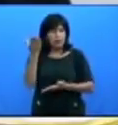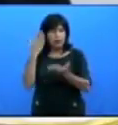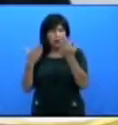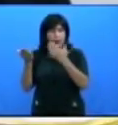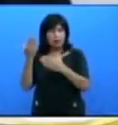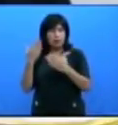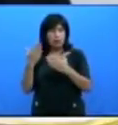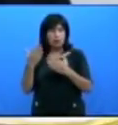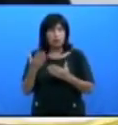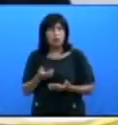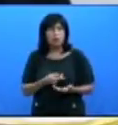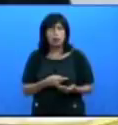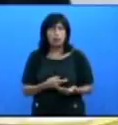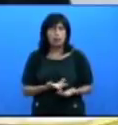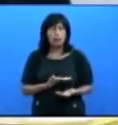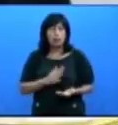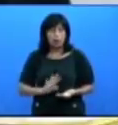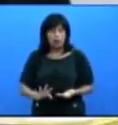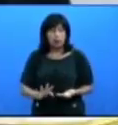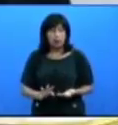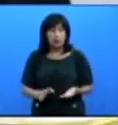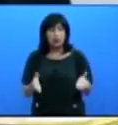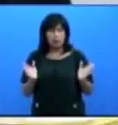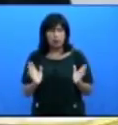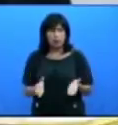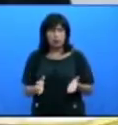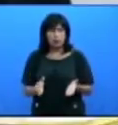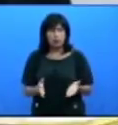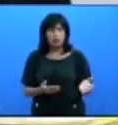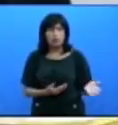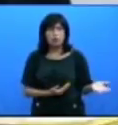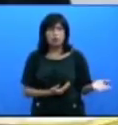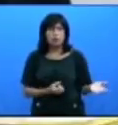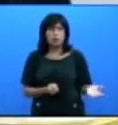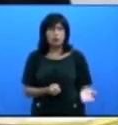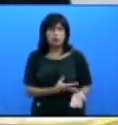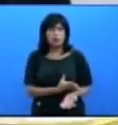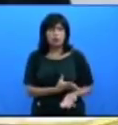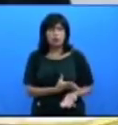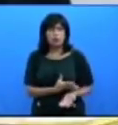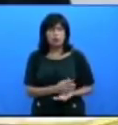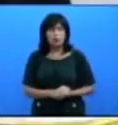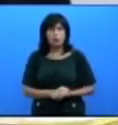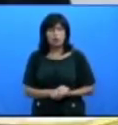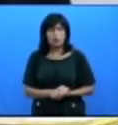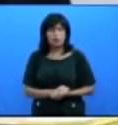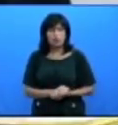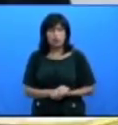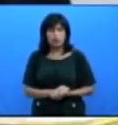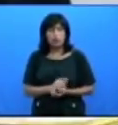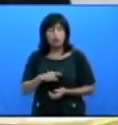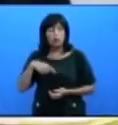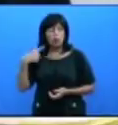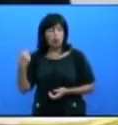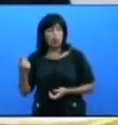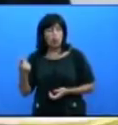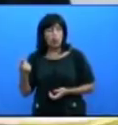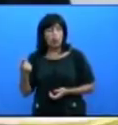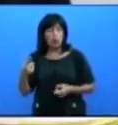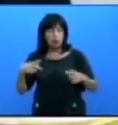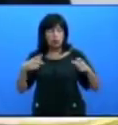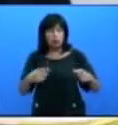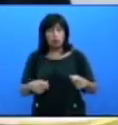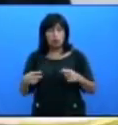contemplar com a concessão da área a nova empresa, posto que traz ela consigo o mesmo objeto